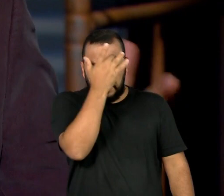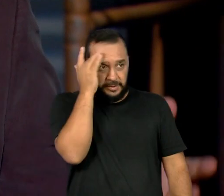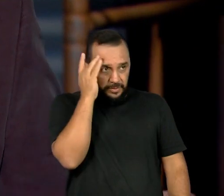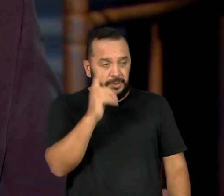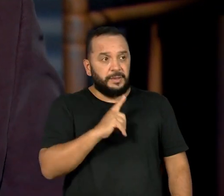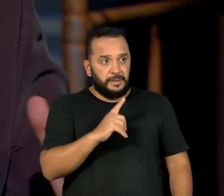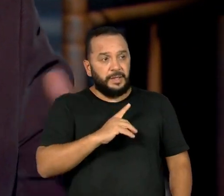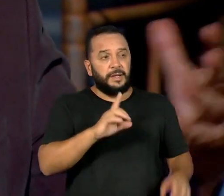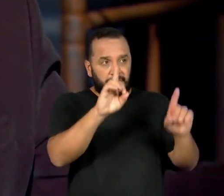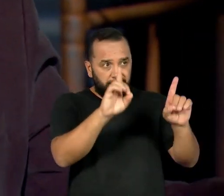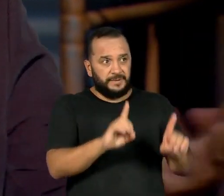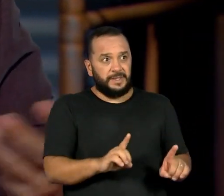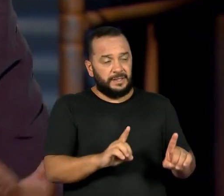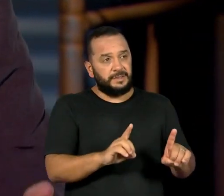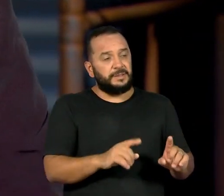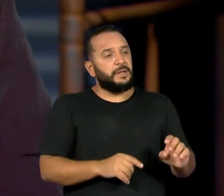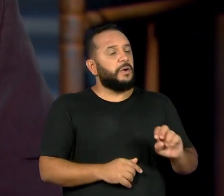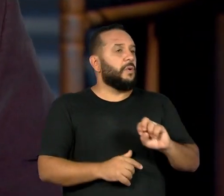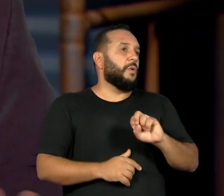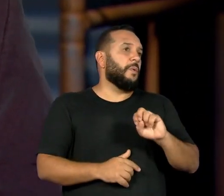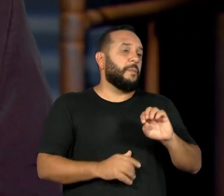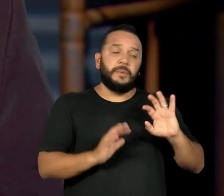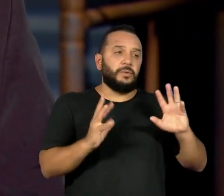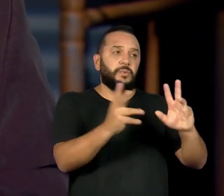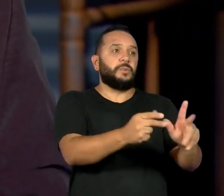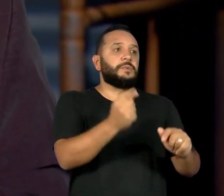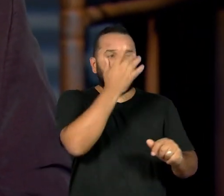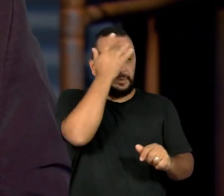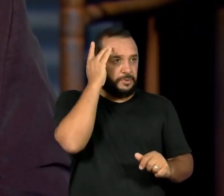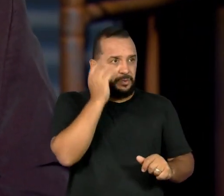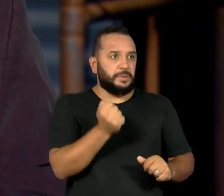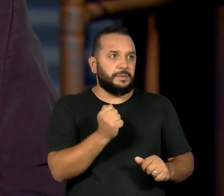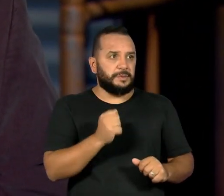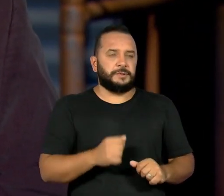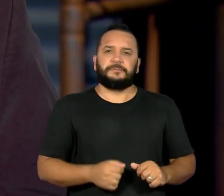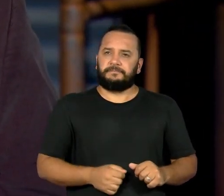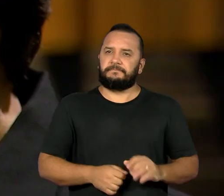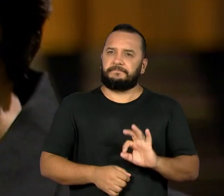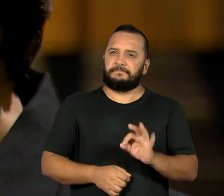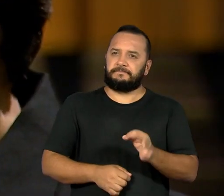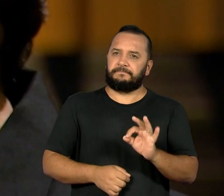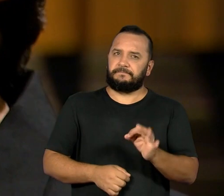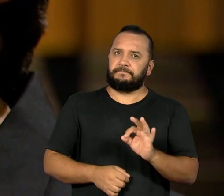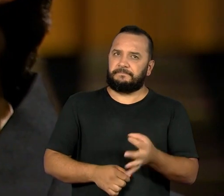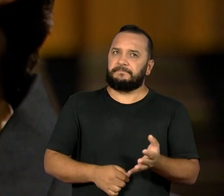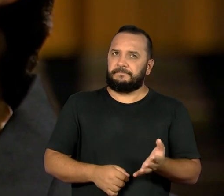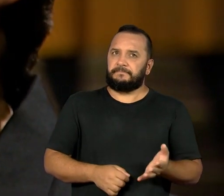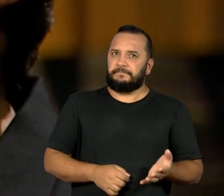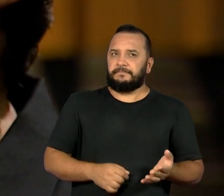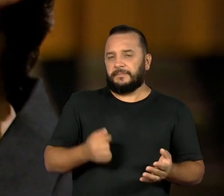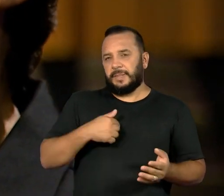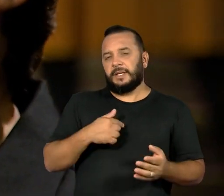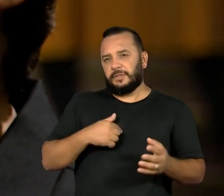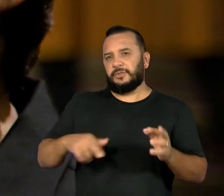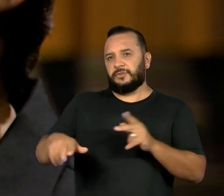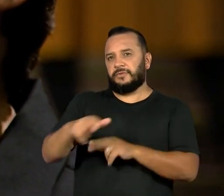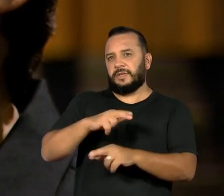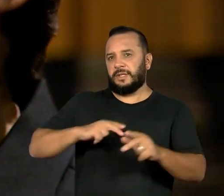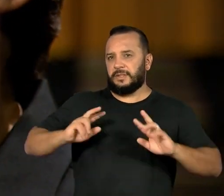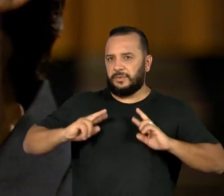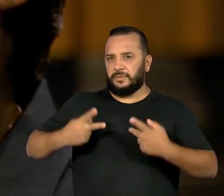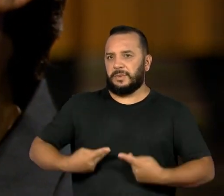tem aquela dificuldade, mas para todo mundo, para a educação em geral. Para as diferenças humanas.